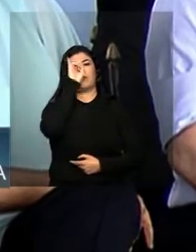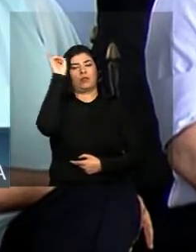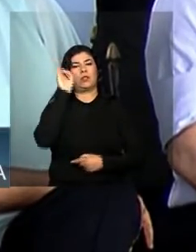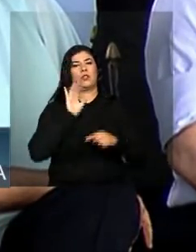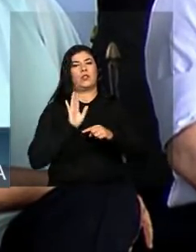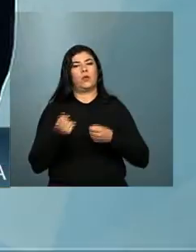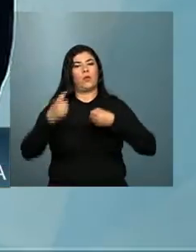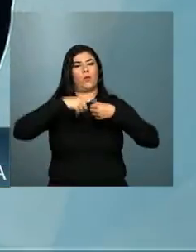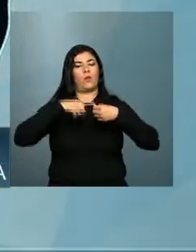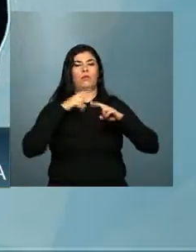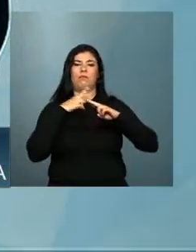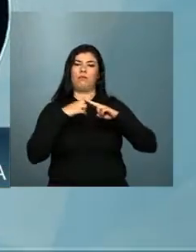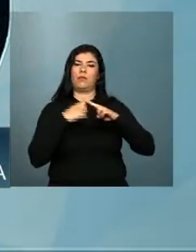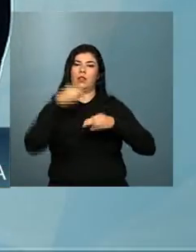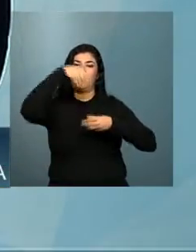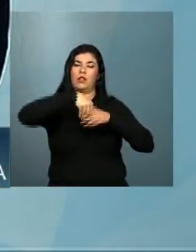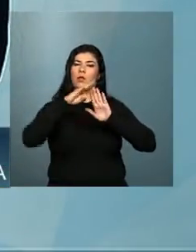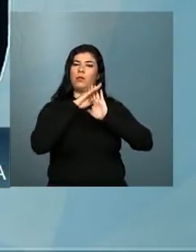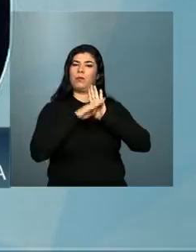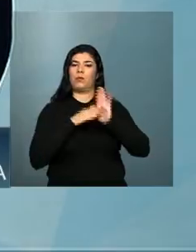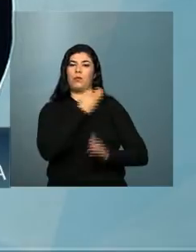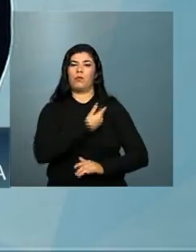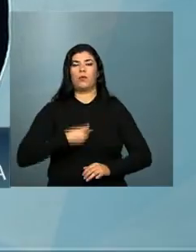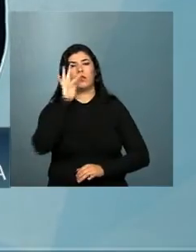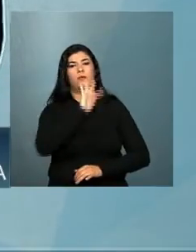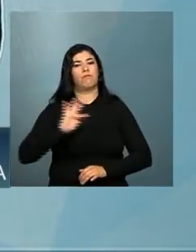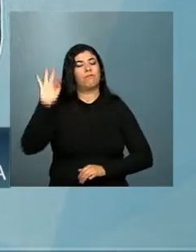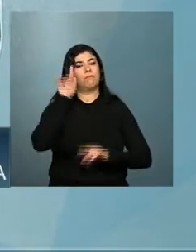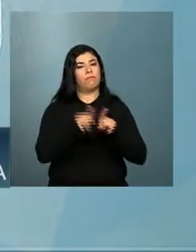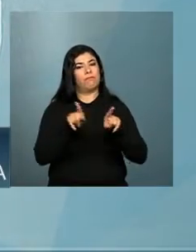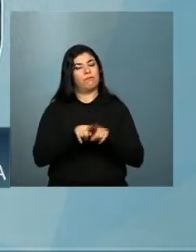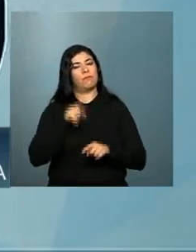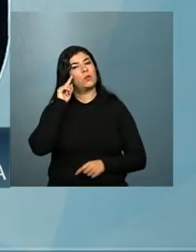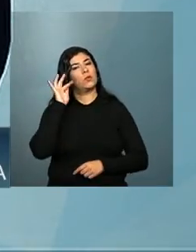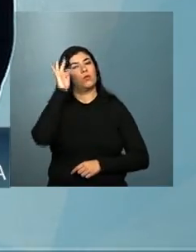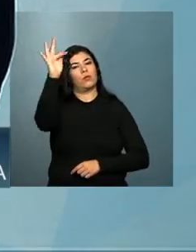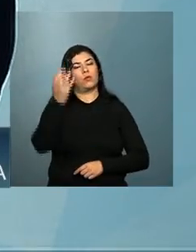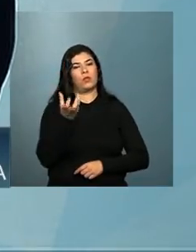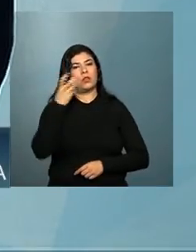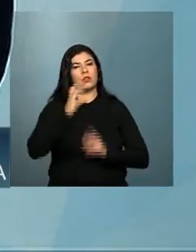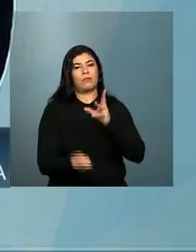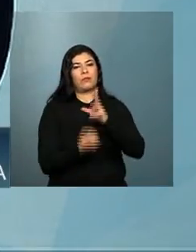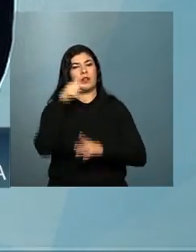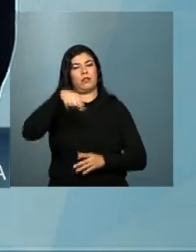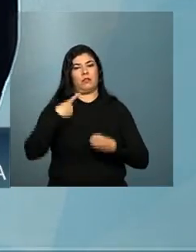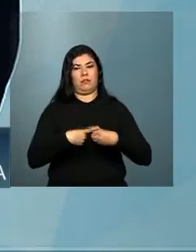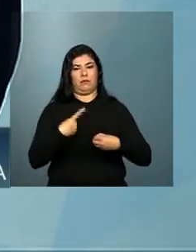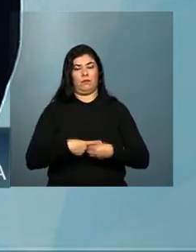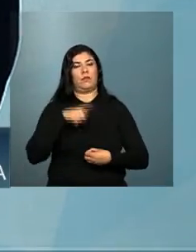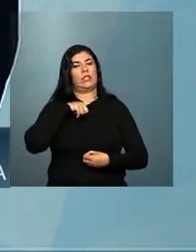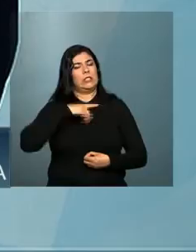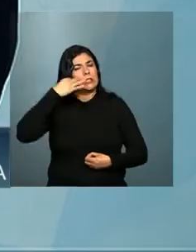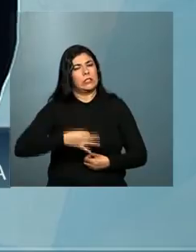Caixa dentro de um programa do governo federal e que pretendemos implantar nesta cidade, que com certeza